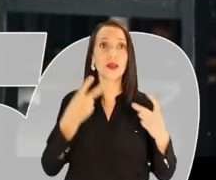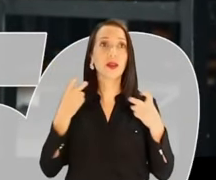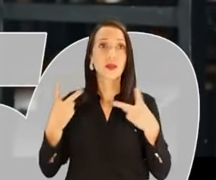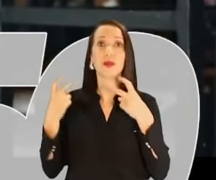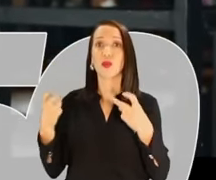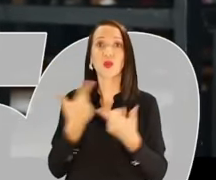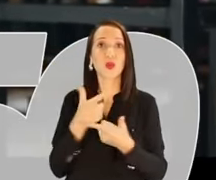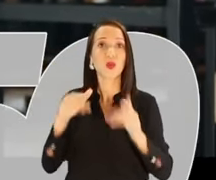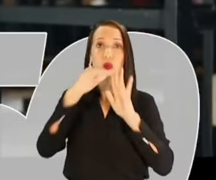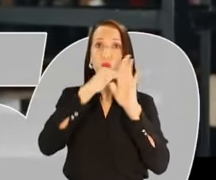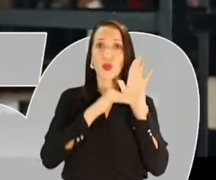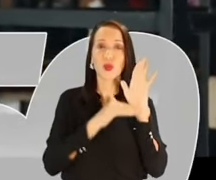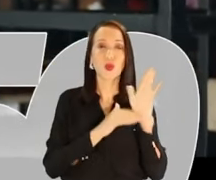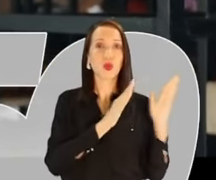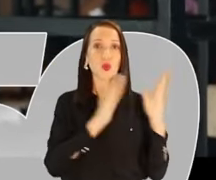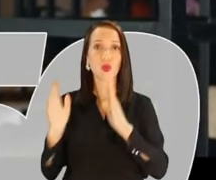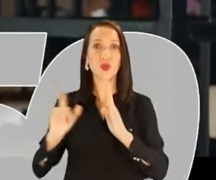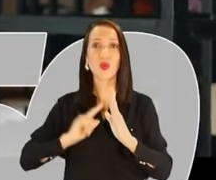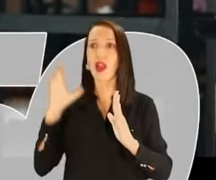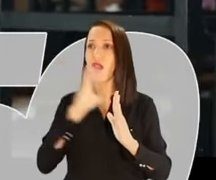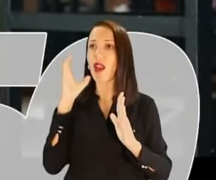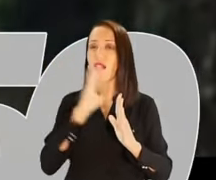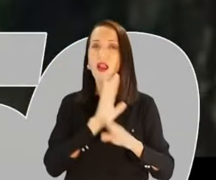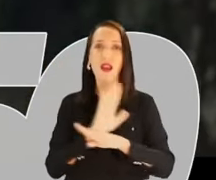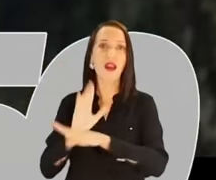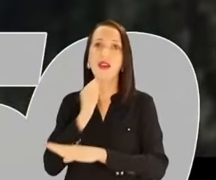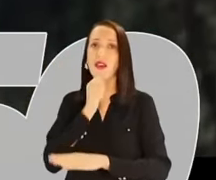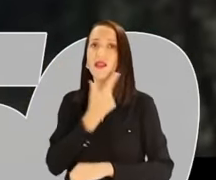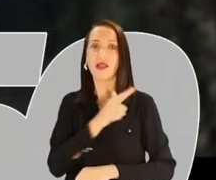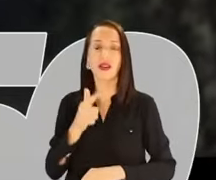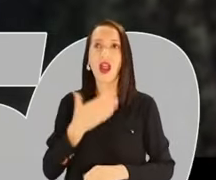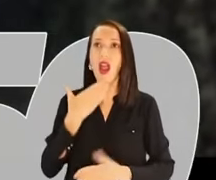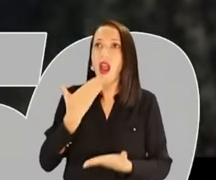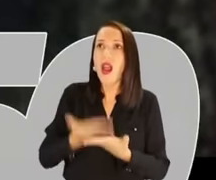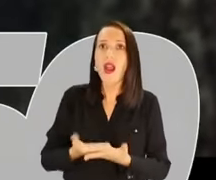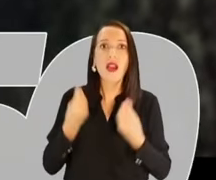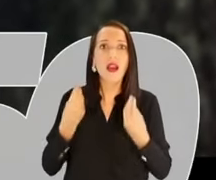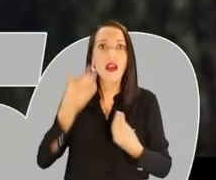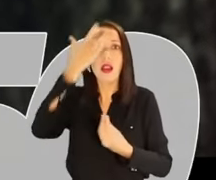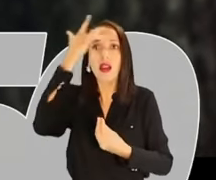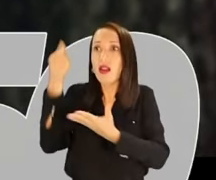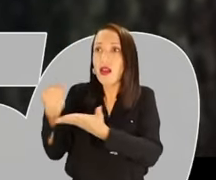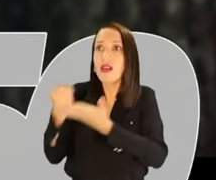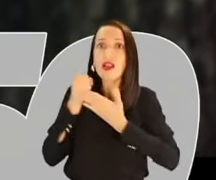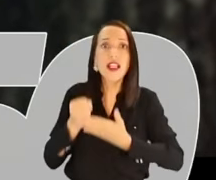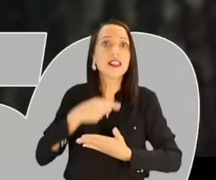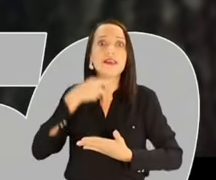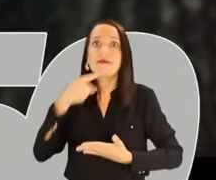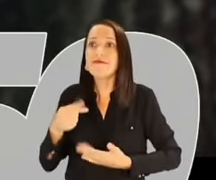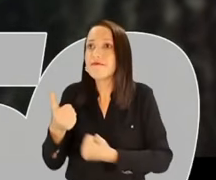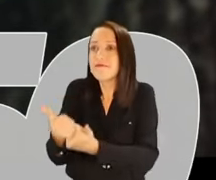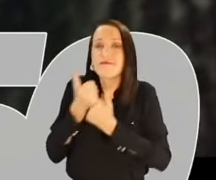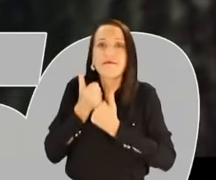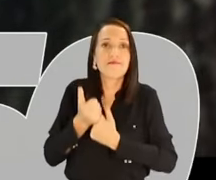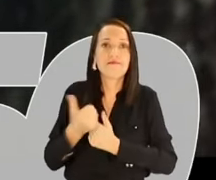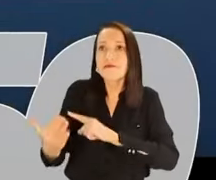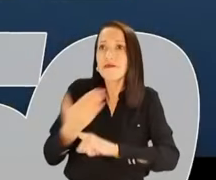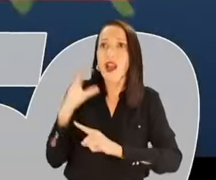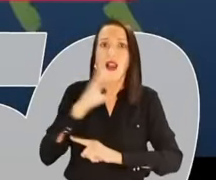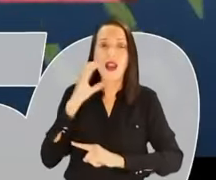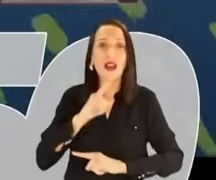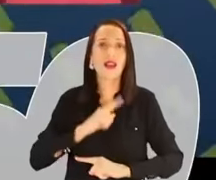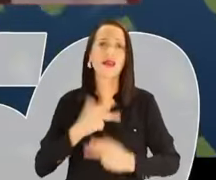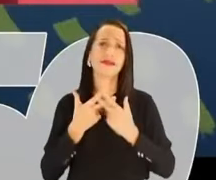gente percebe que não tem nenhum plano de emergencial. O que eu acho mais incrível é não vir ninguém nos ajudar, ninguém nos